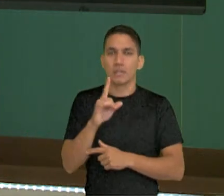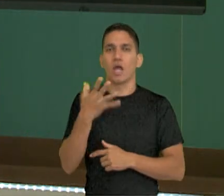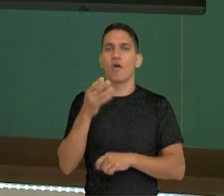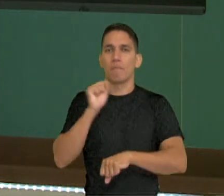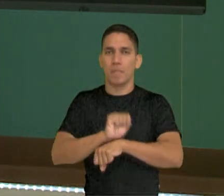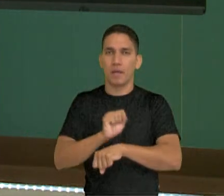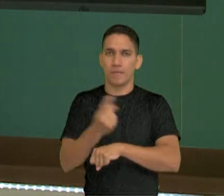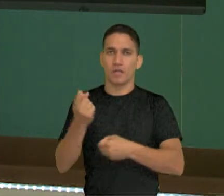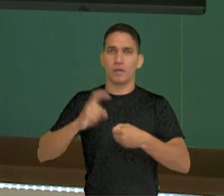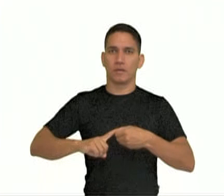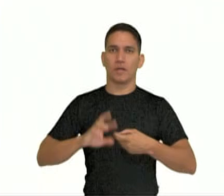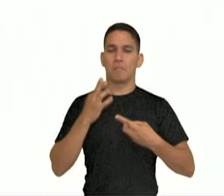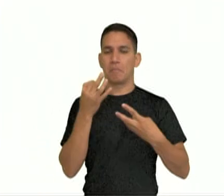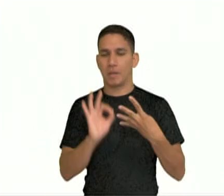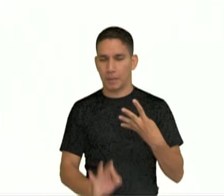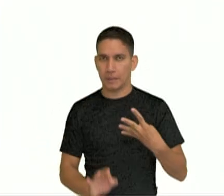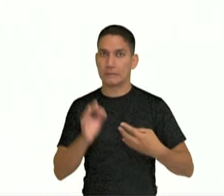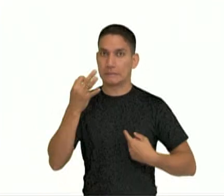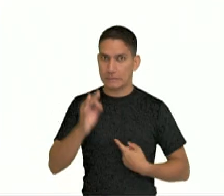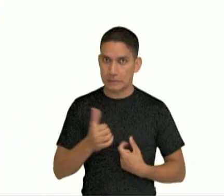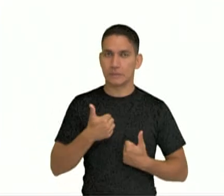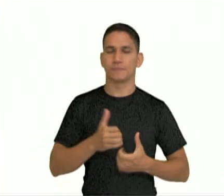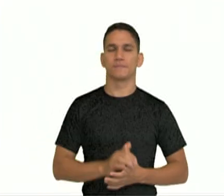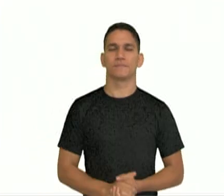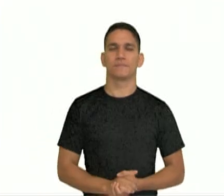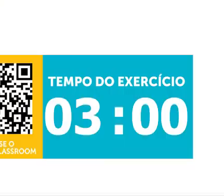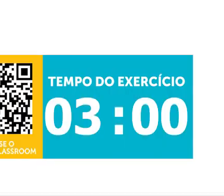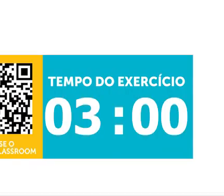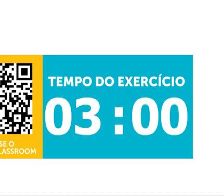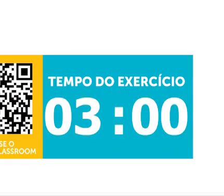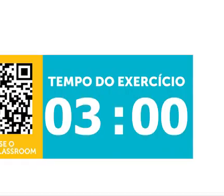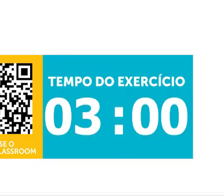e já voltamos a conferir se vocês acertaram esse exercício.